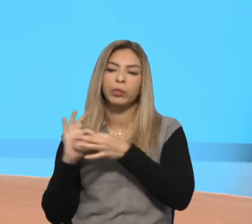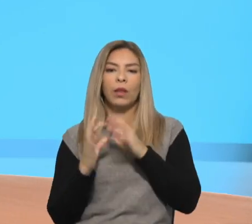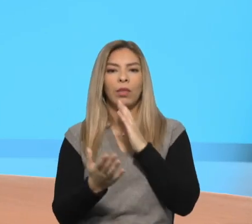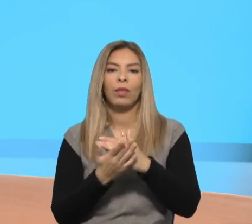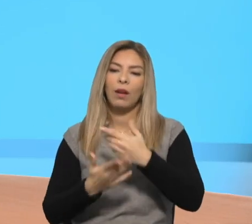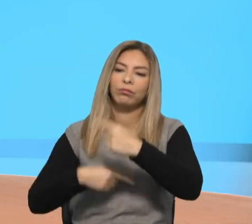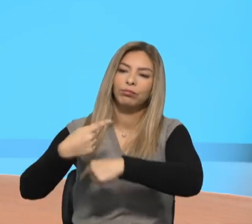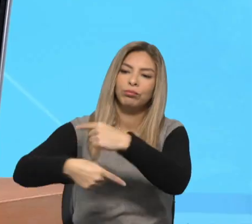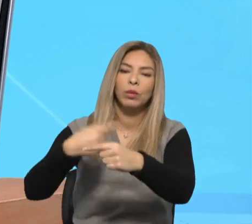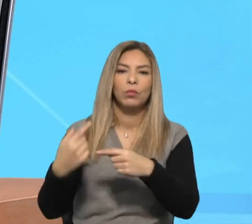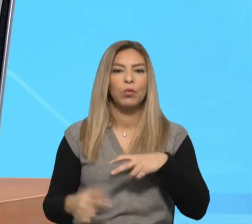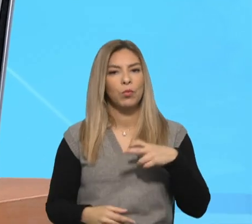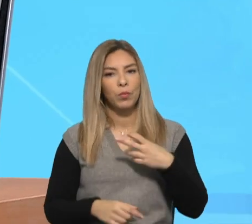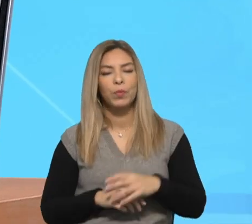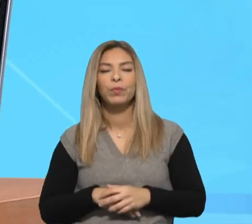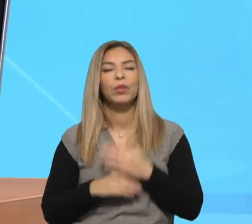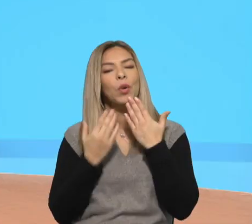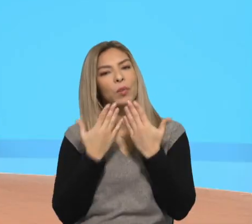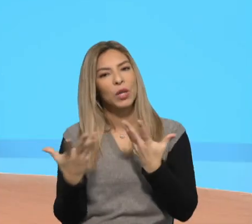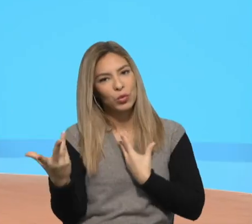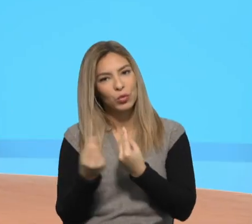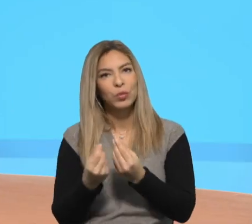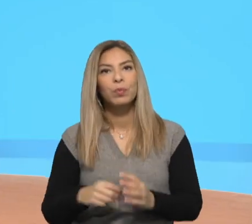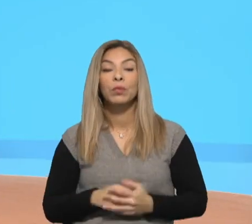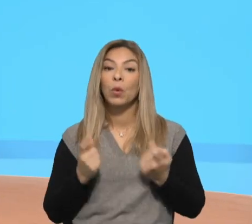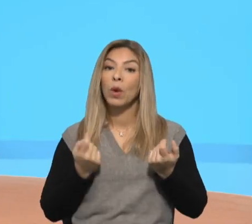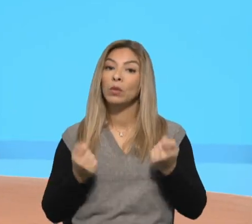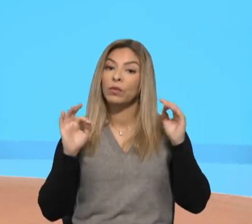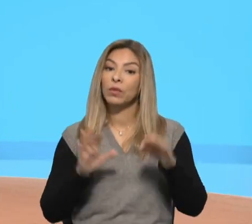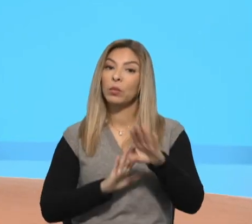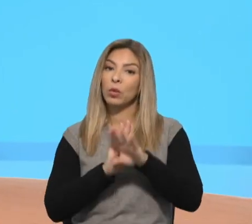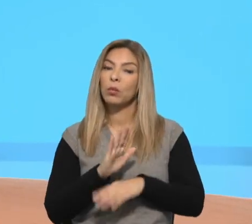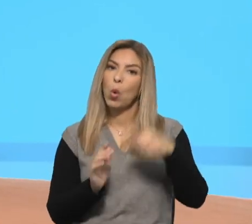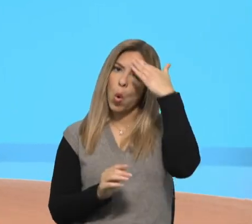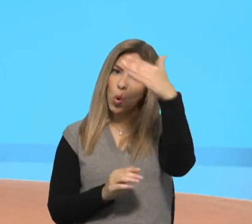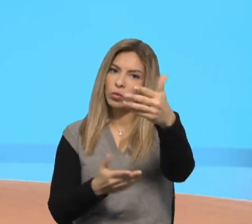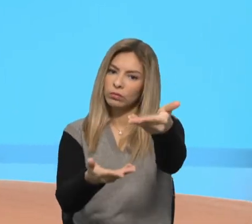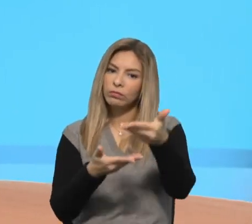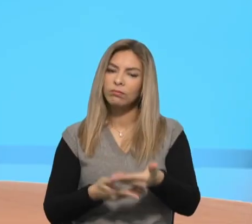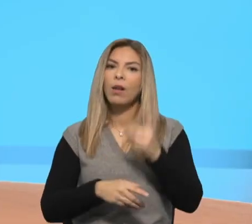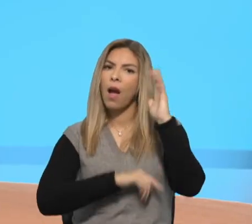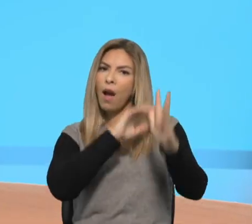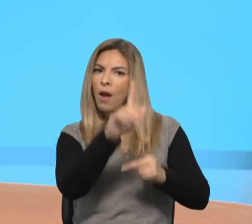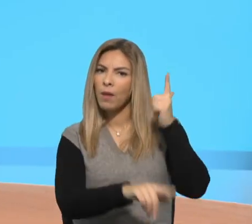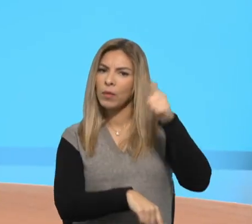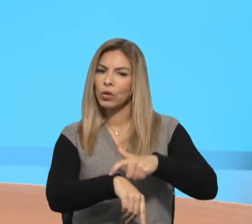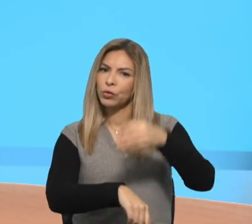obrigado pela presença aqui entre nós. A terminar, fica então esse convite para amanhã, à mesma hora,